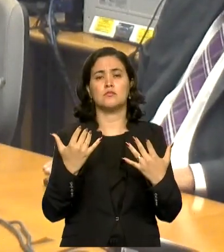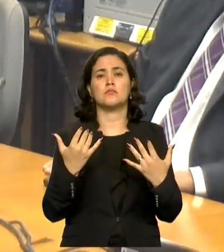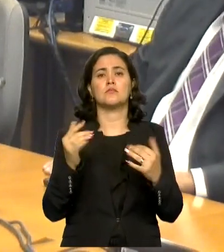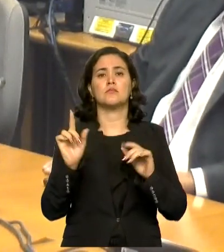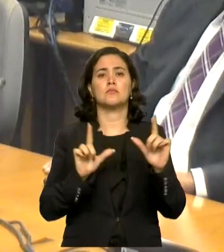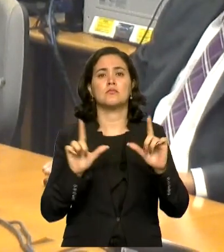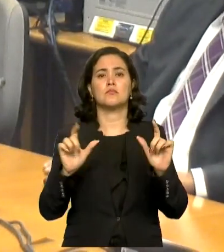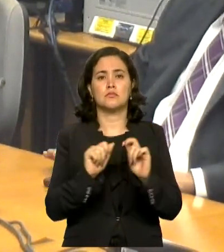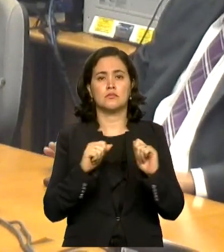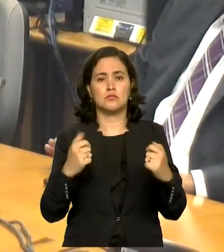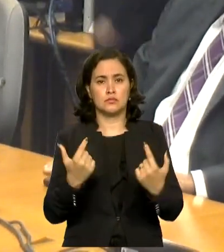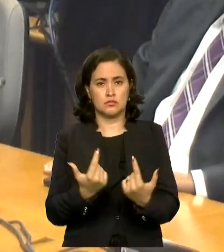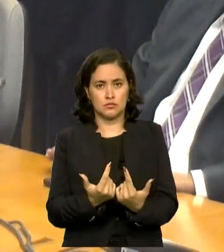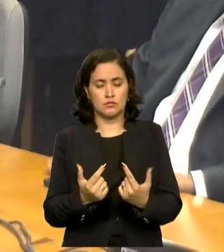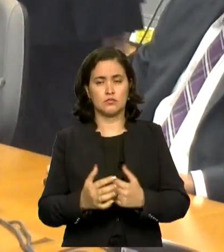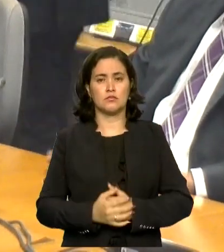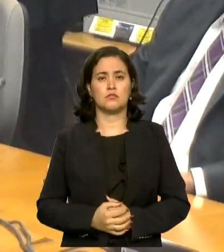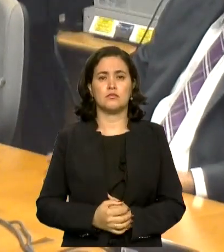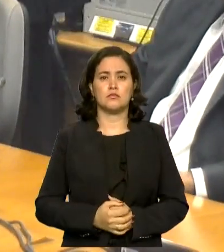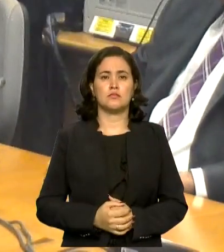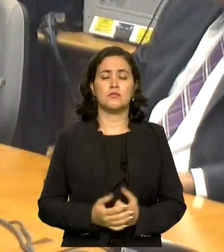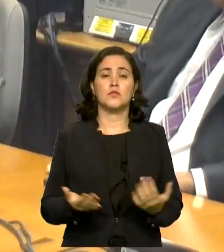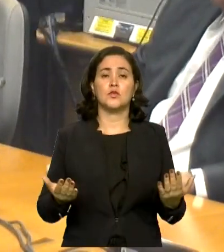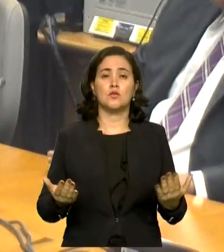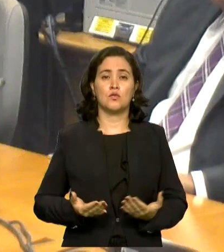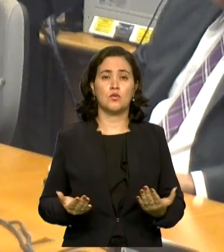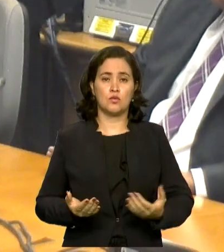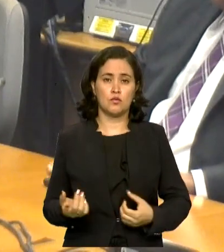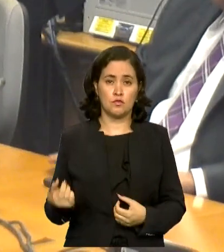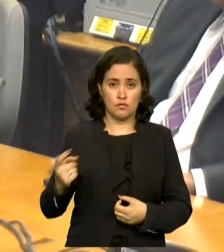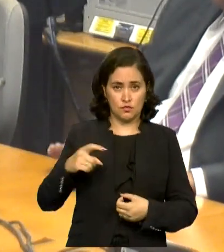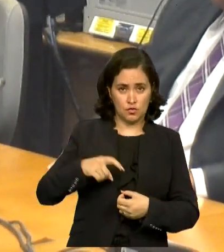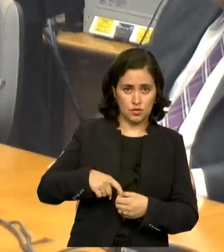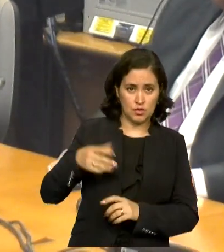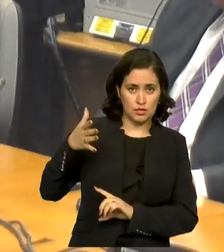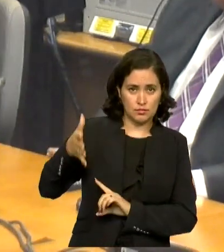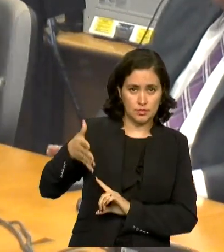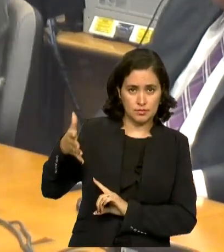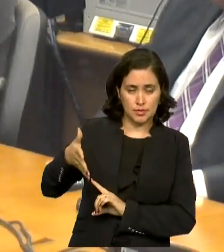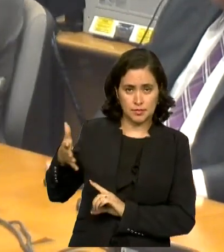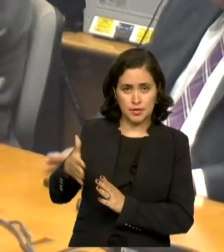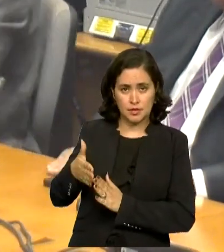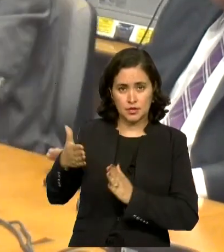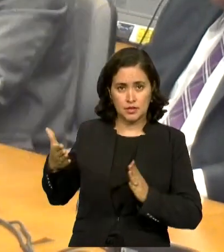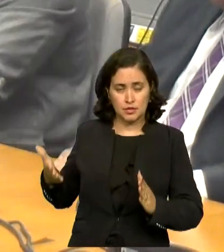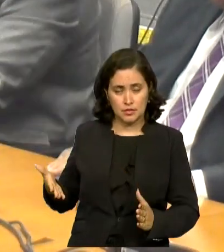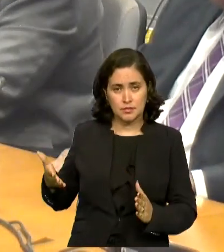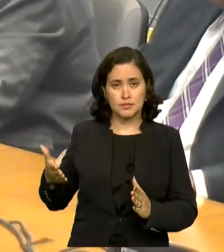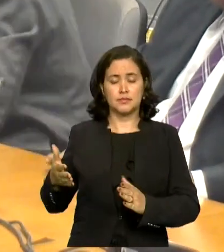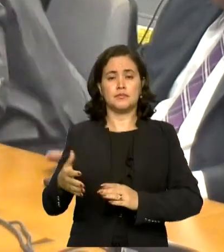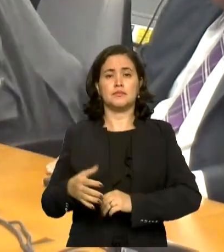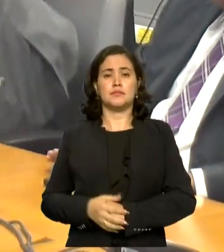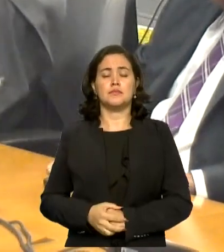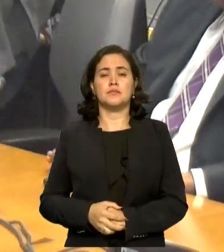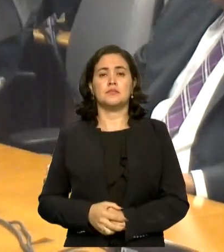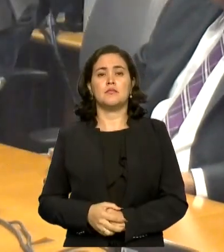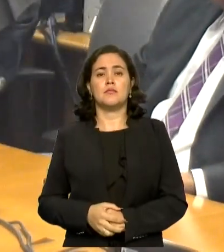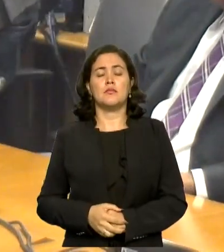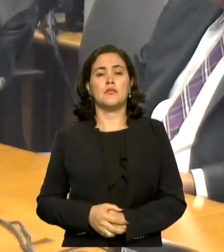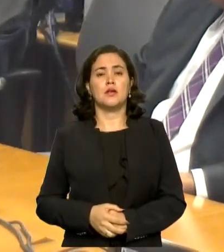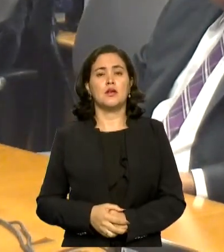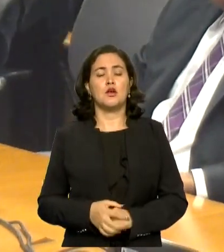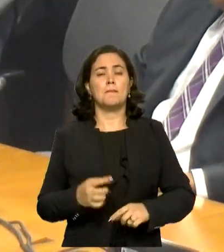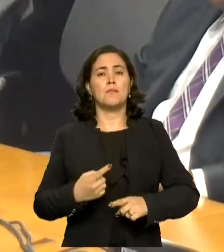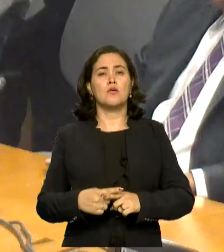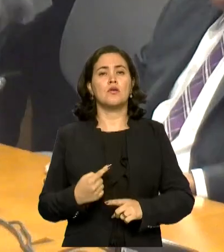TV Assembleia. Retorno agora à tribuna, no grande expediente, como eu havia dito ontem, porque acho